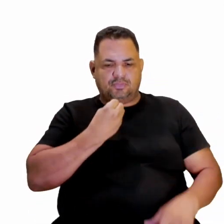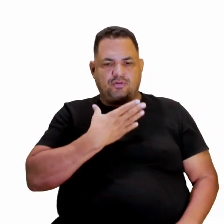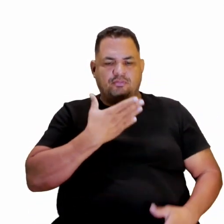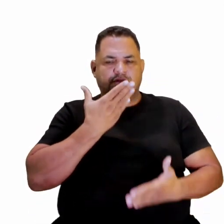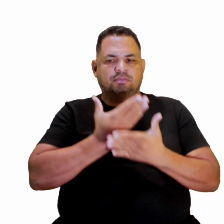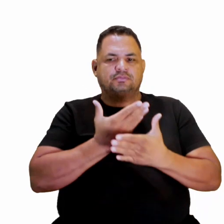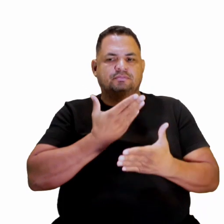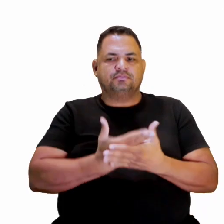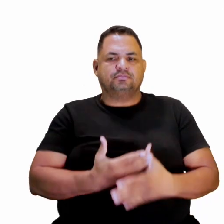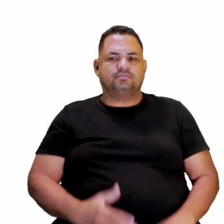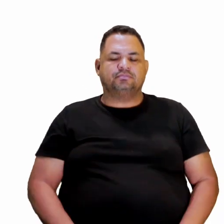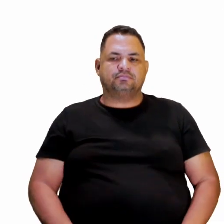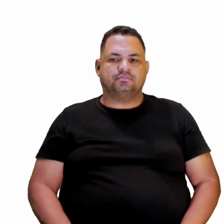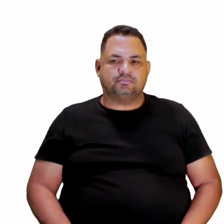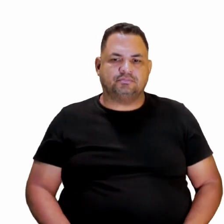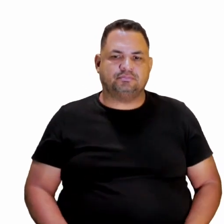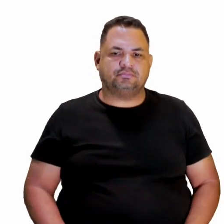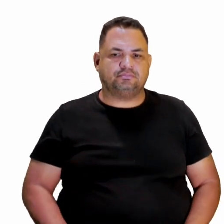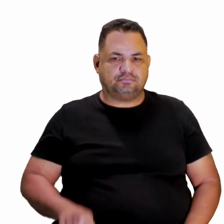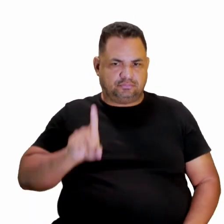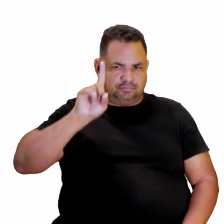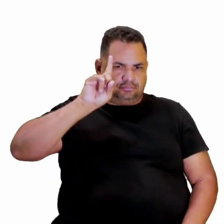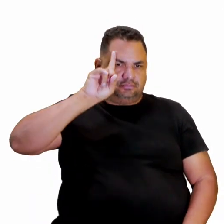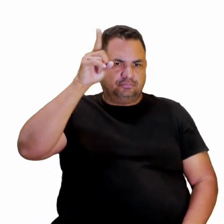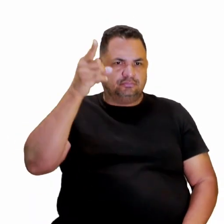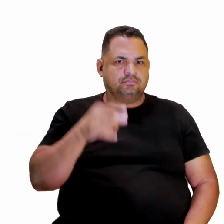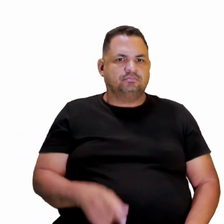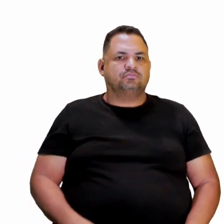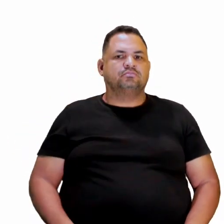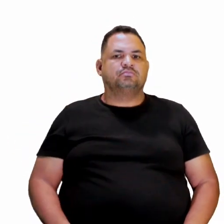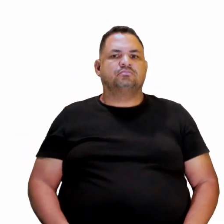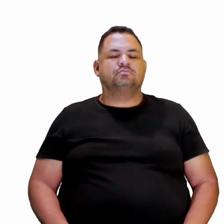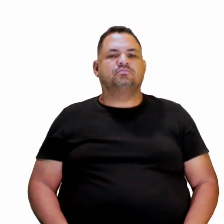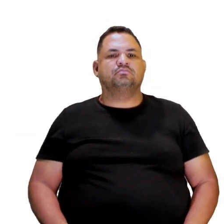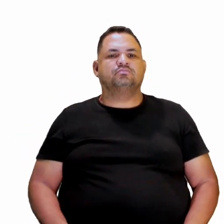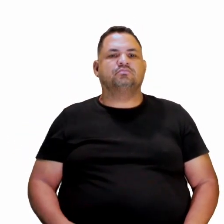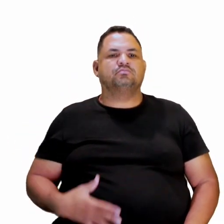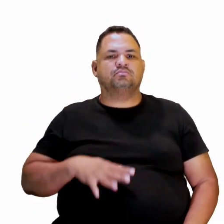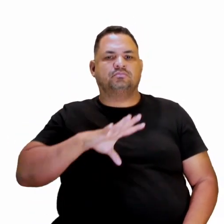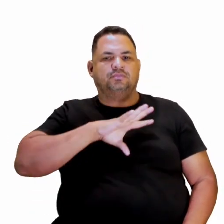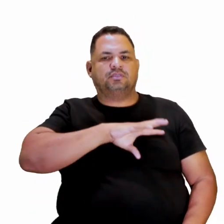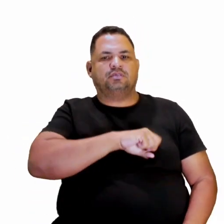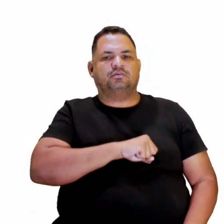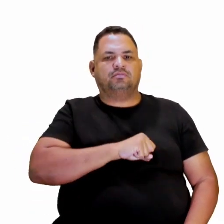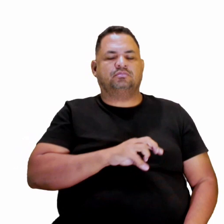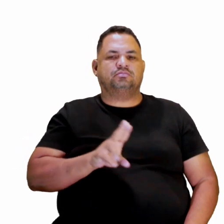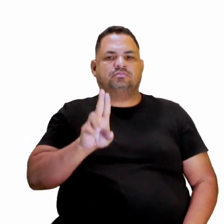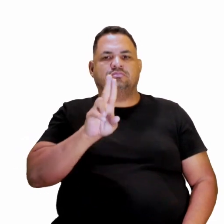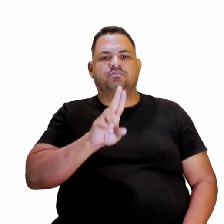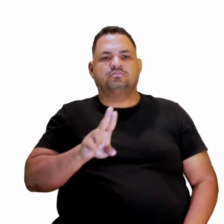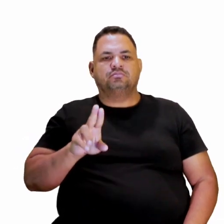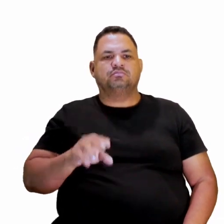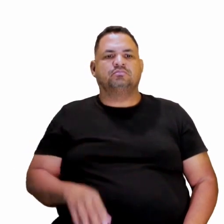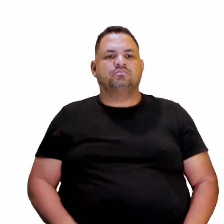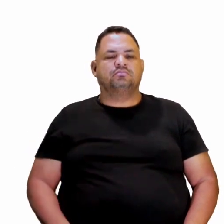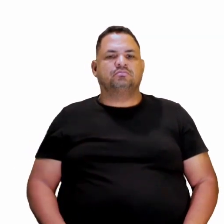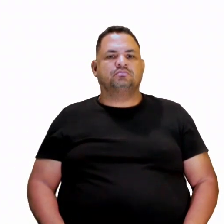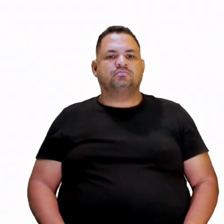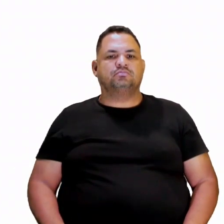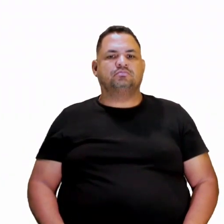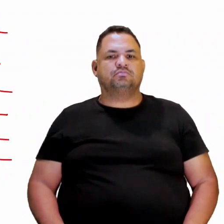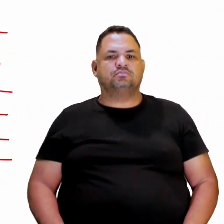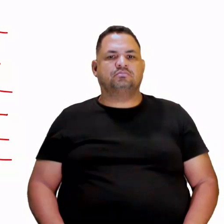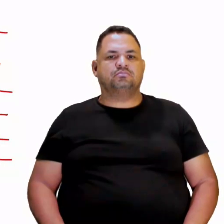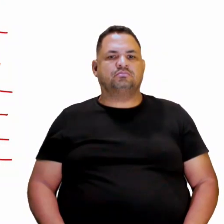eu li lá sobre a questão da criatividade, que é o que ele mais ama na universidade, justamente isso.